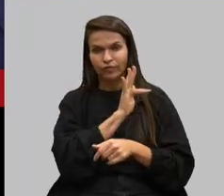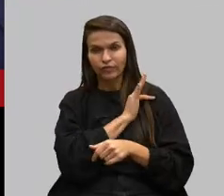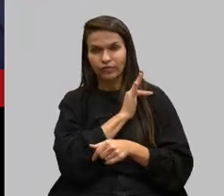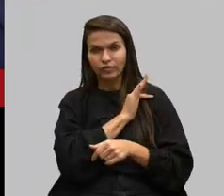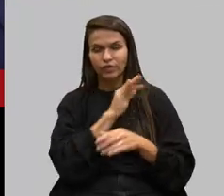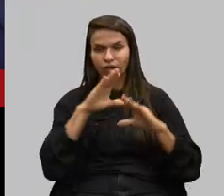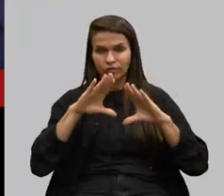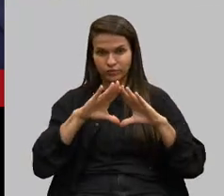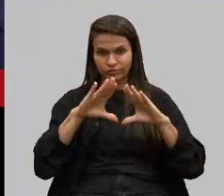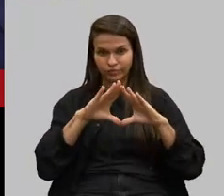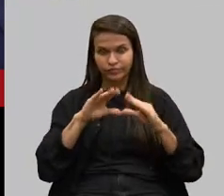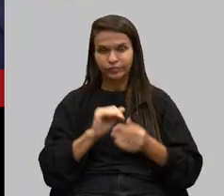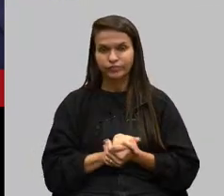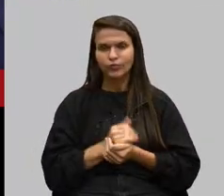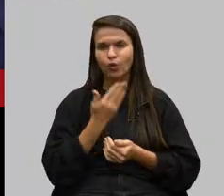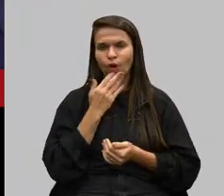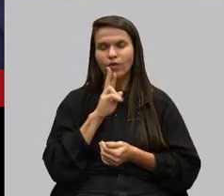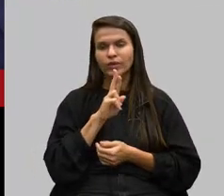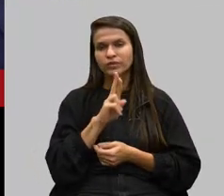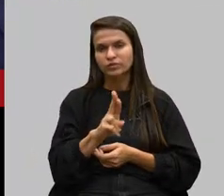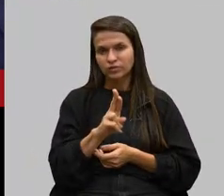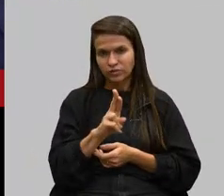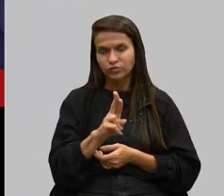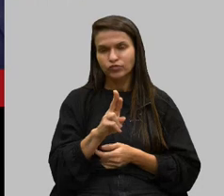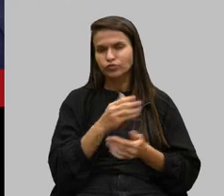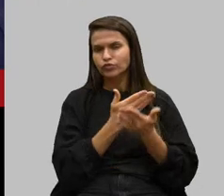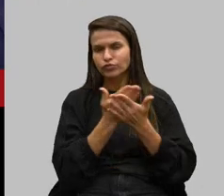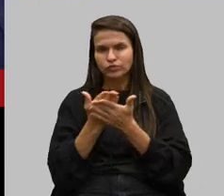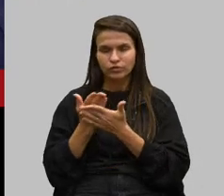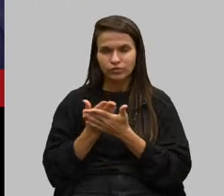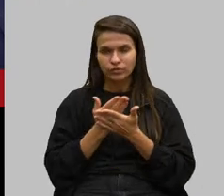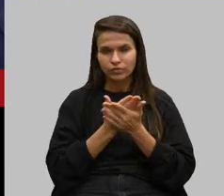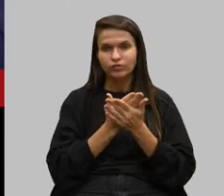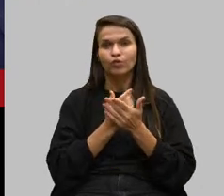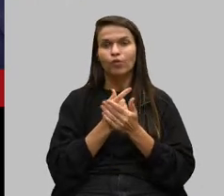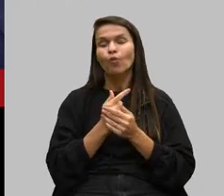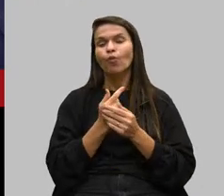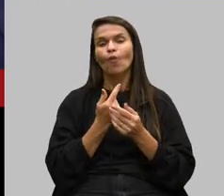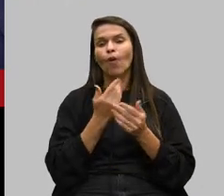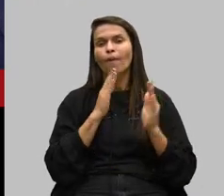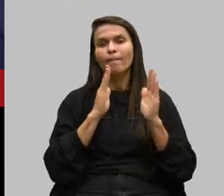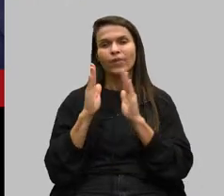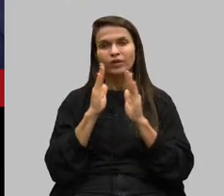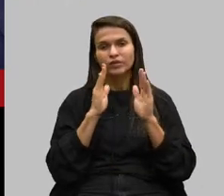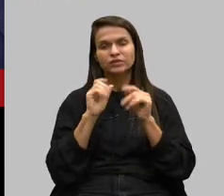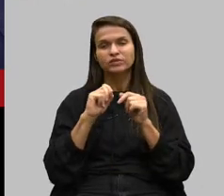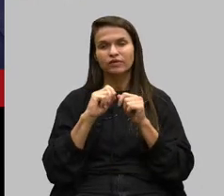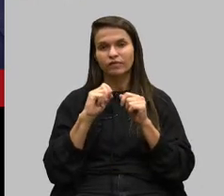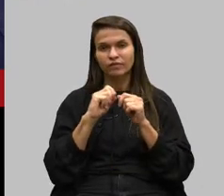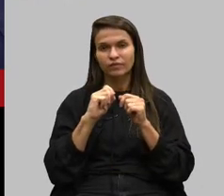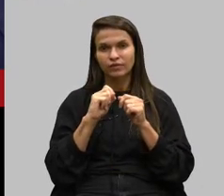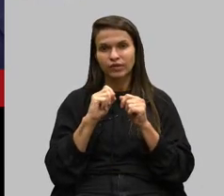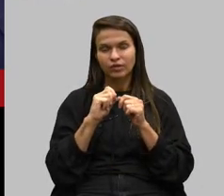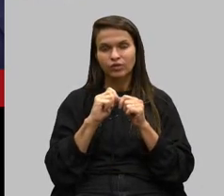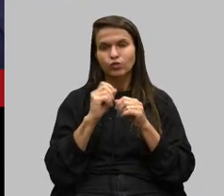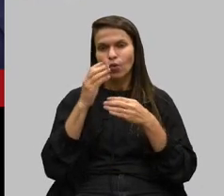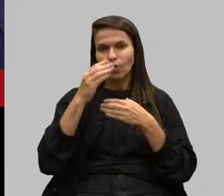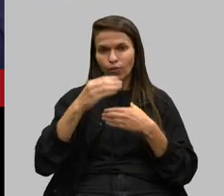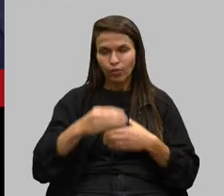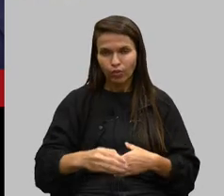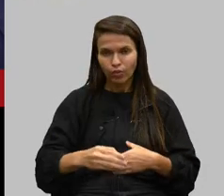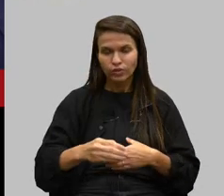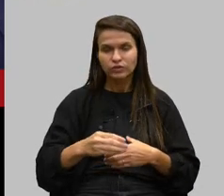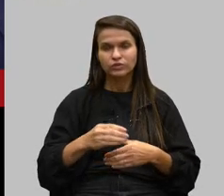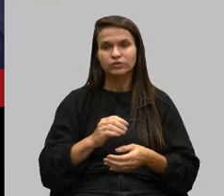Legislativa qual foi o resultado do referido estudo Quando será realizado né o a a questão do concurso